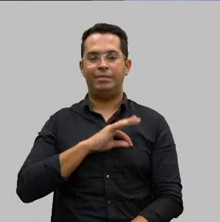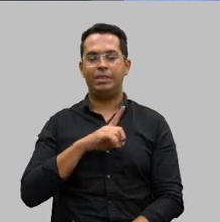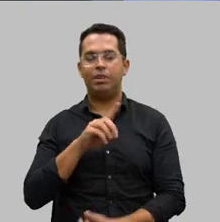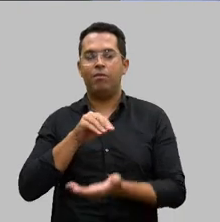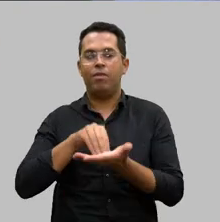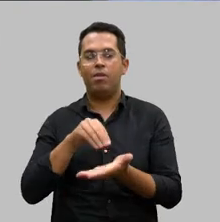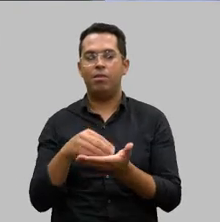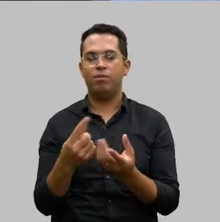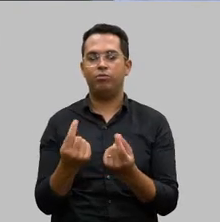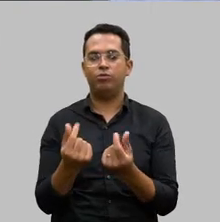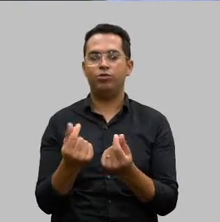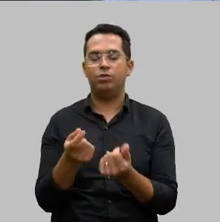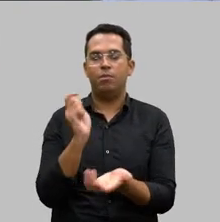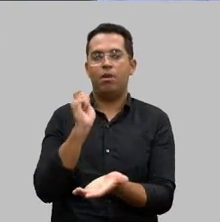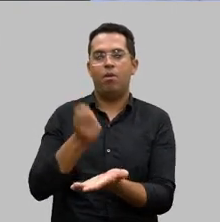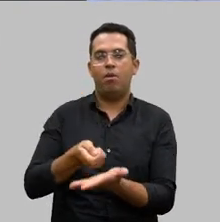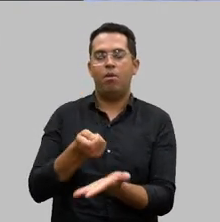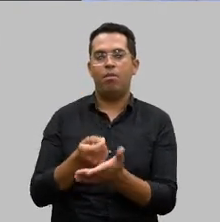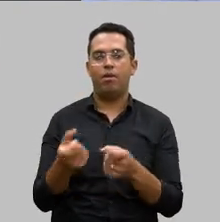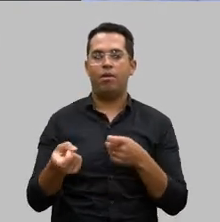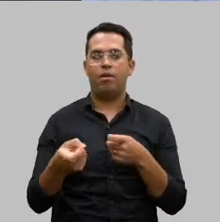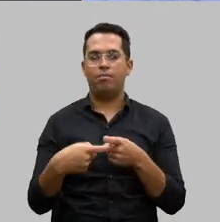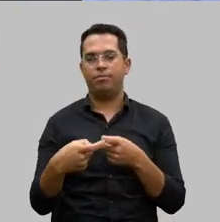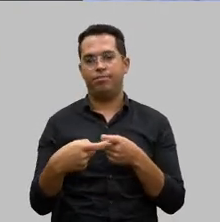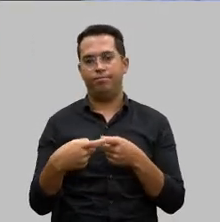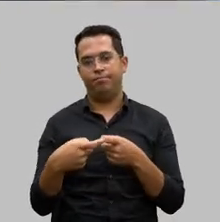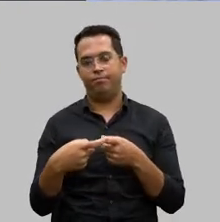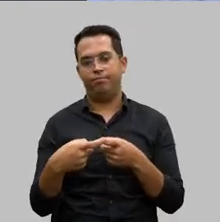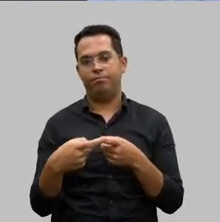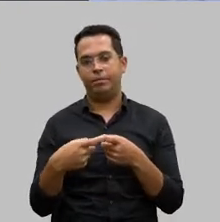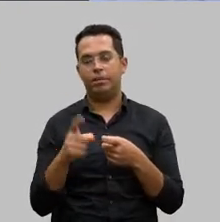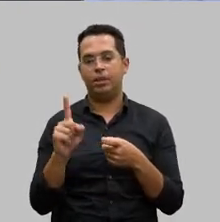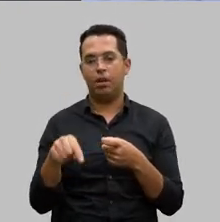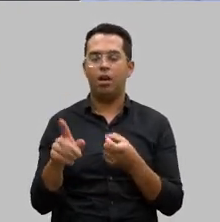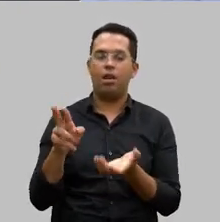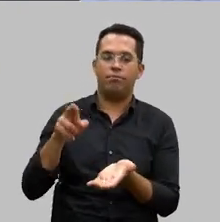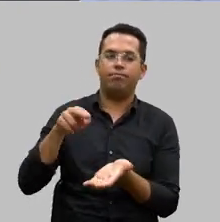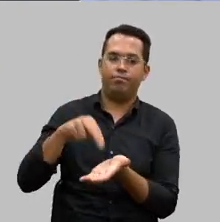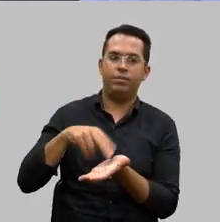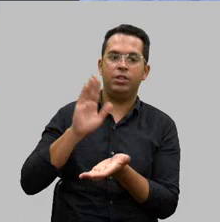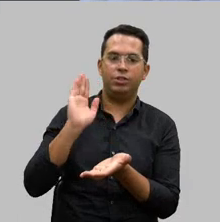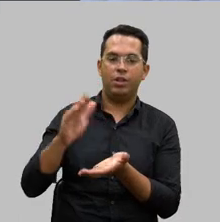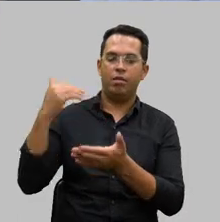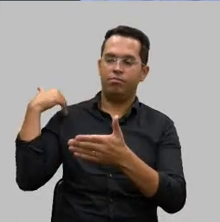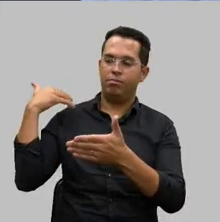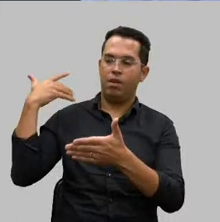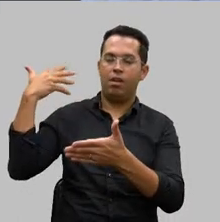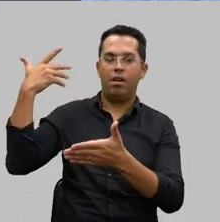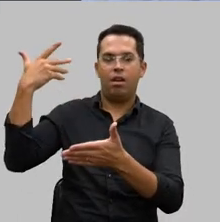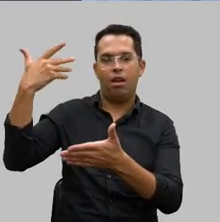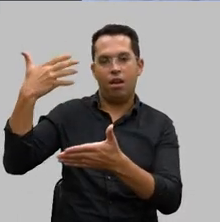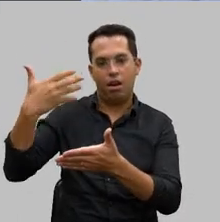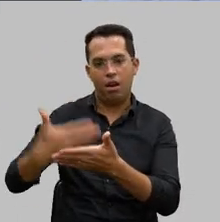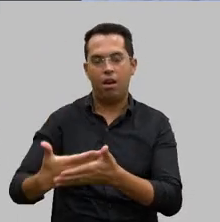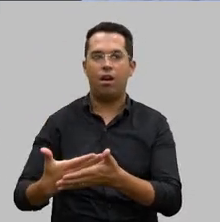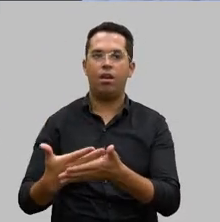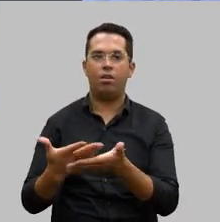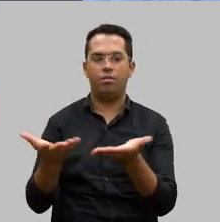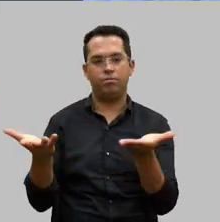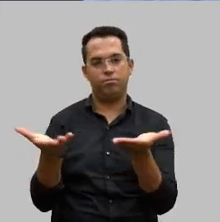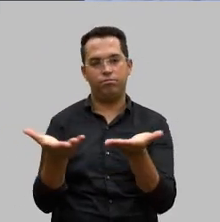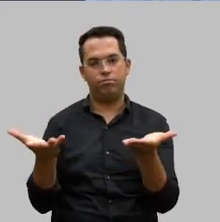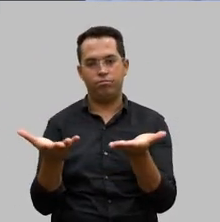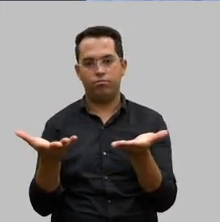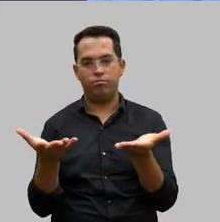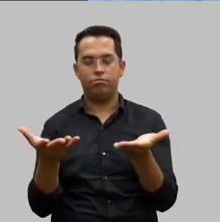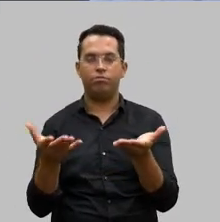dela aposentadoria o benefício que ela tinha ali então são realidades que que se colocam o g Coloca essa